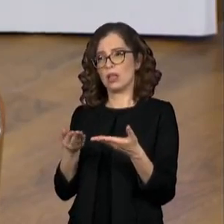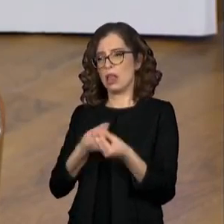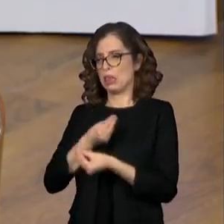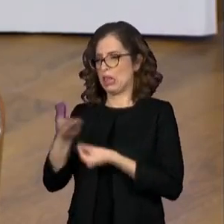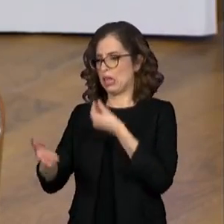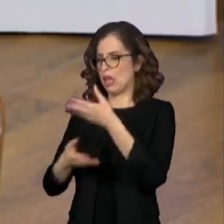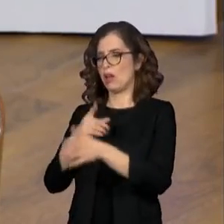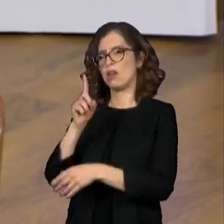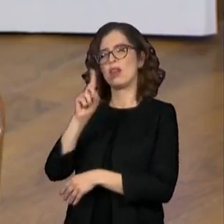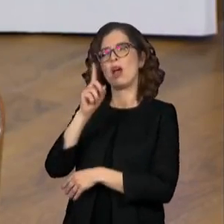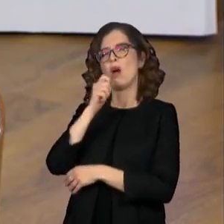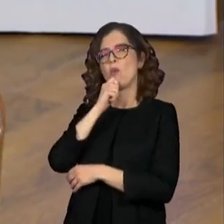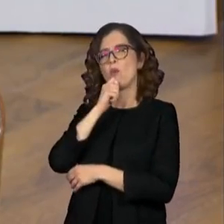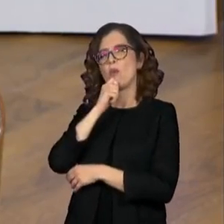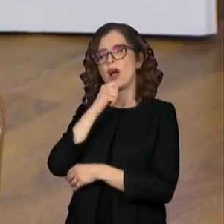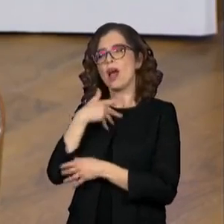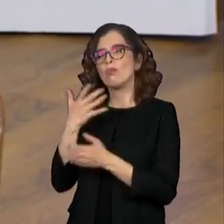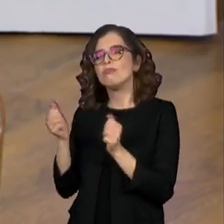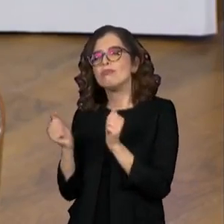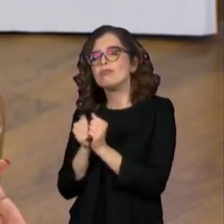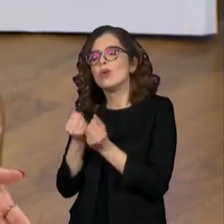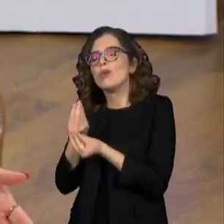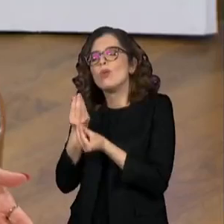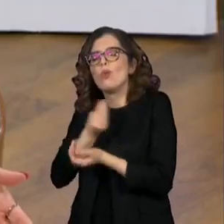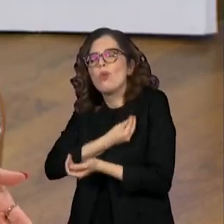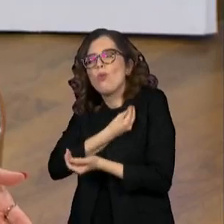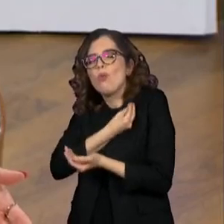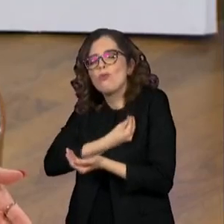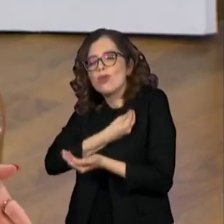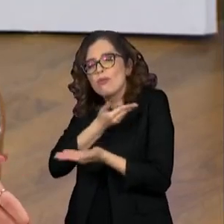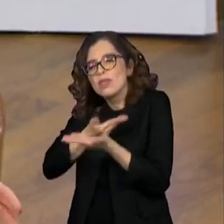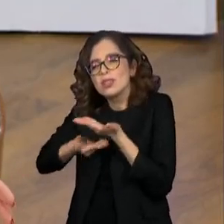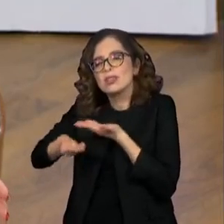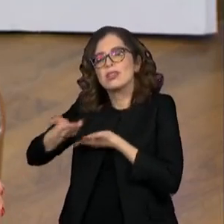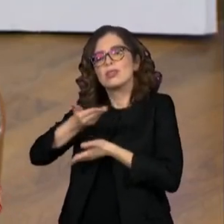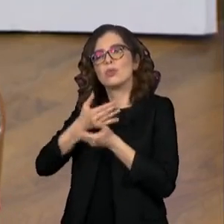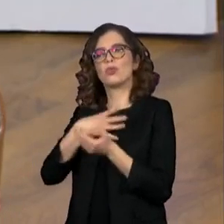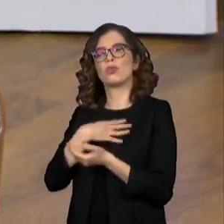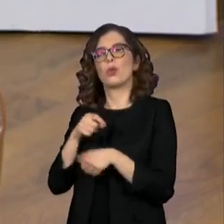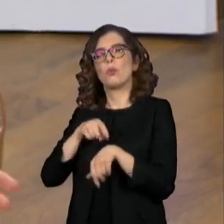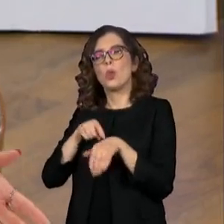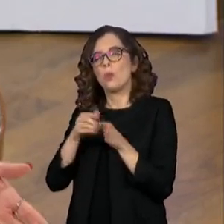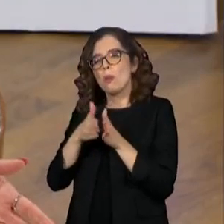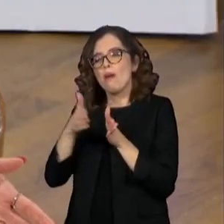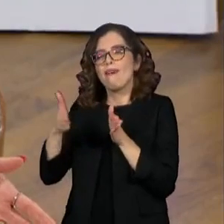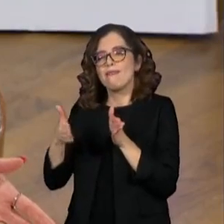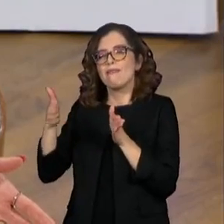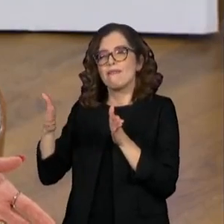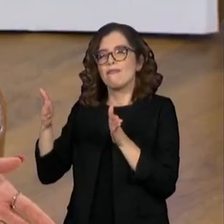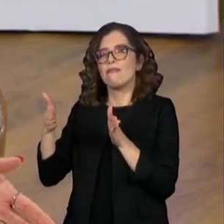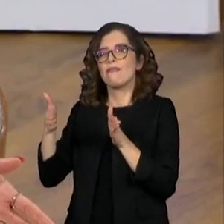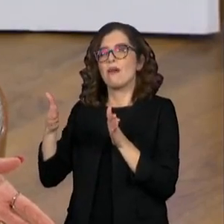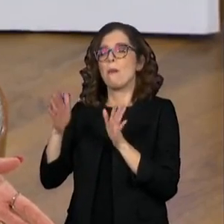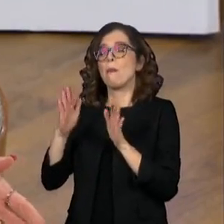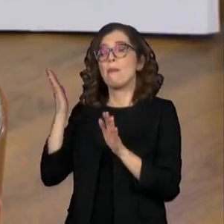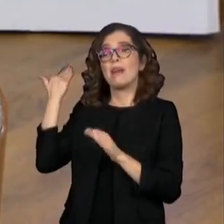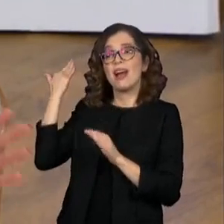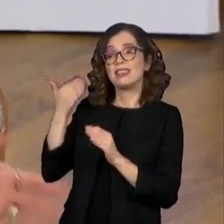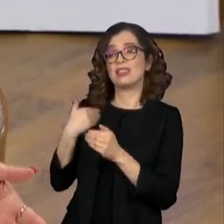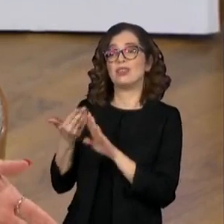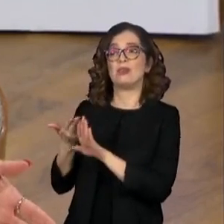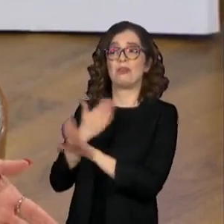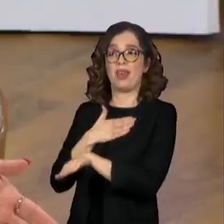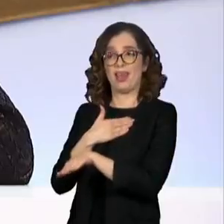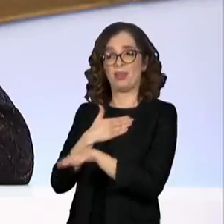qualidade. Mas se você tem mais tempo, você retira mais qualidade. Se você. Por que que a gente tem tanto jogador de futebol bom? Porque